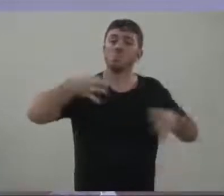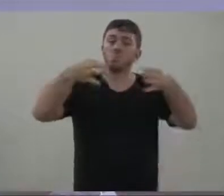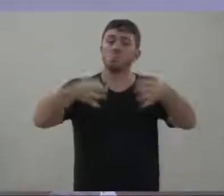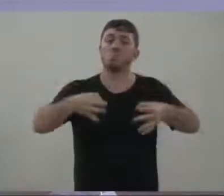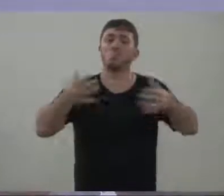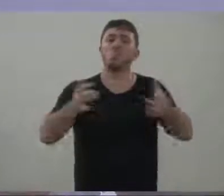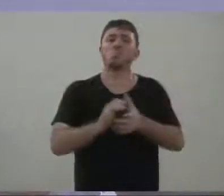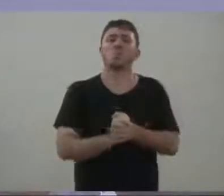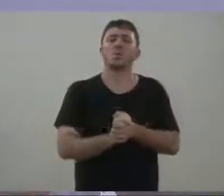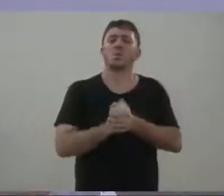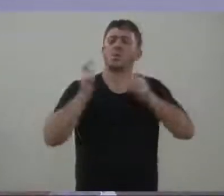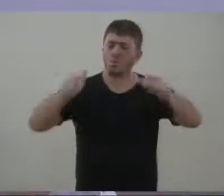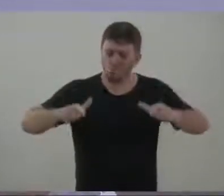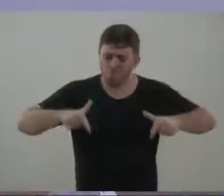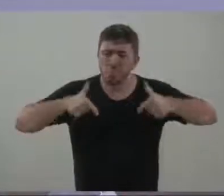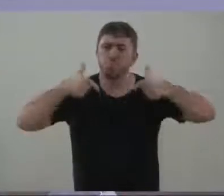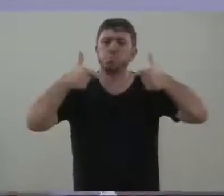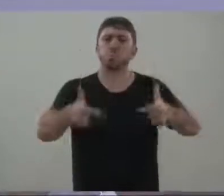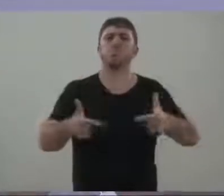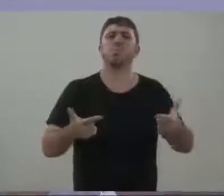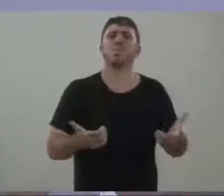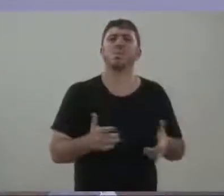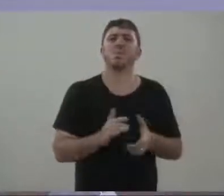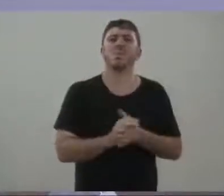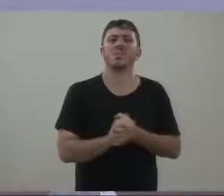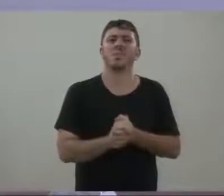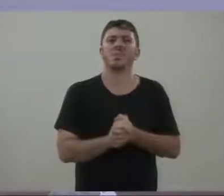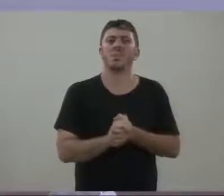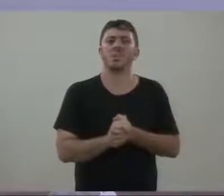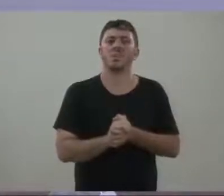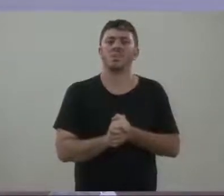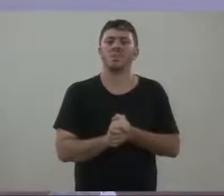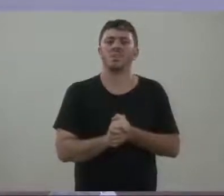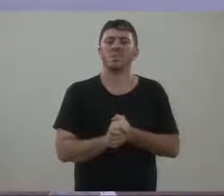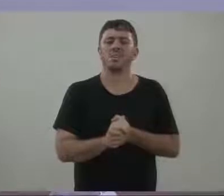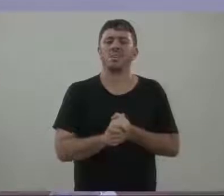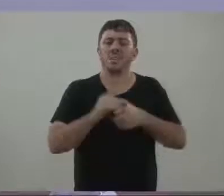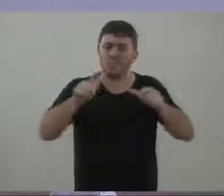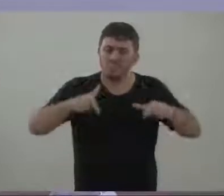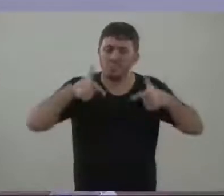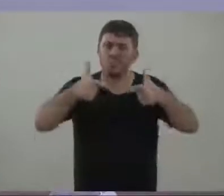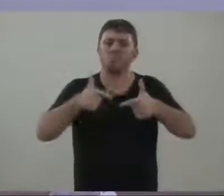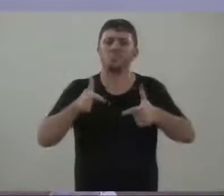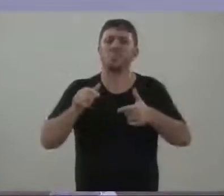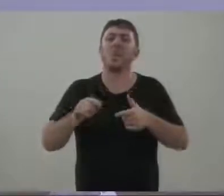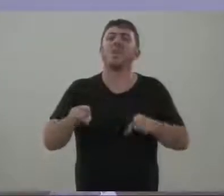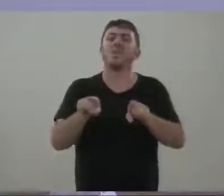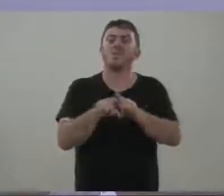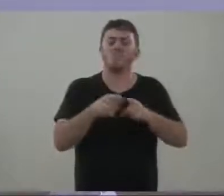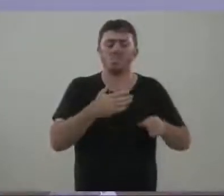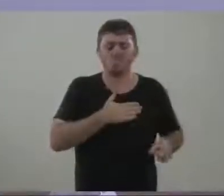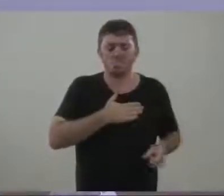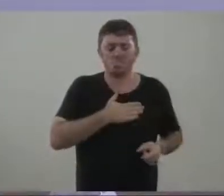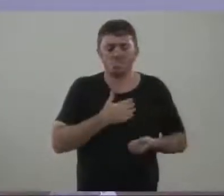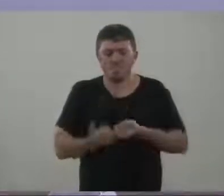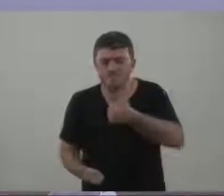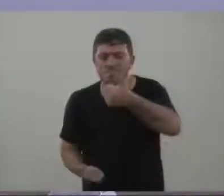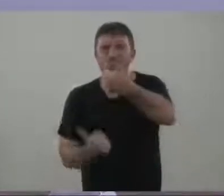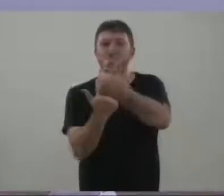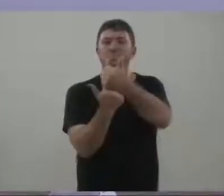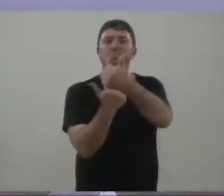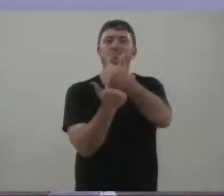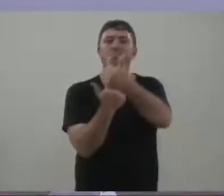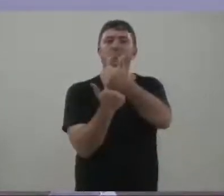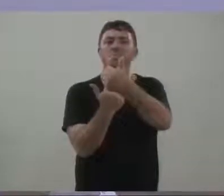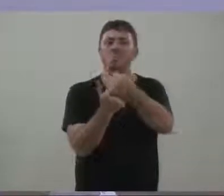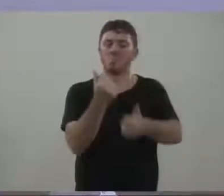Tem uma dedicação, né, a essa cidade. E tem a minha solidariedade, o meu fraterno